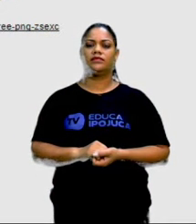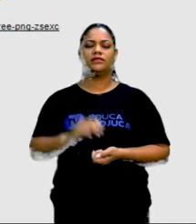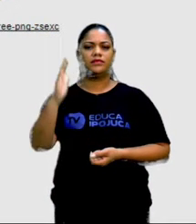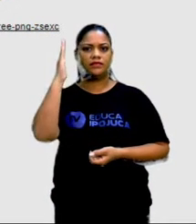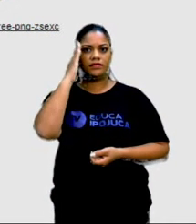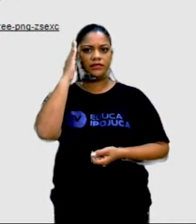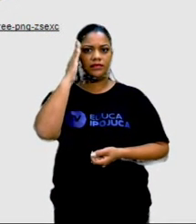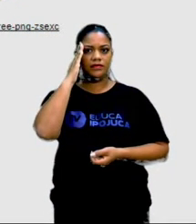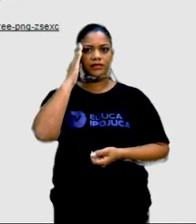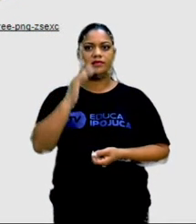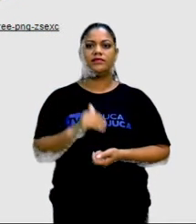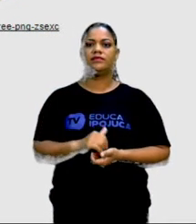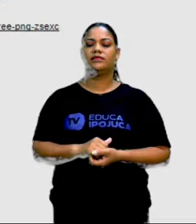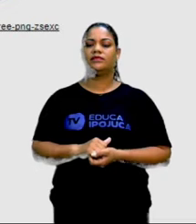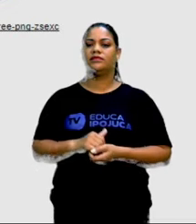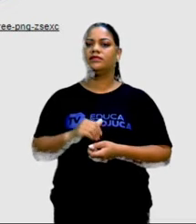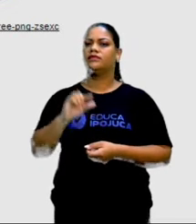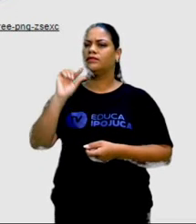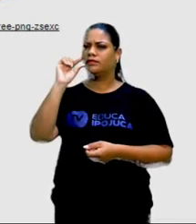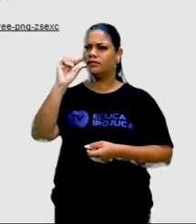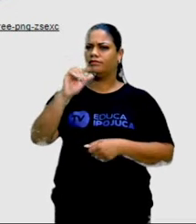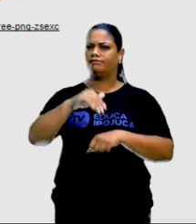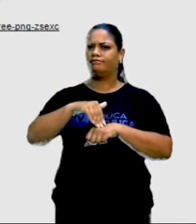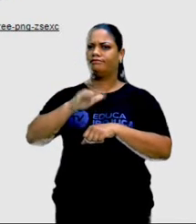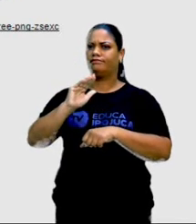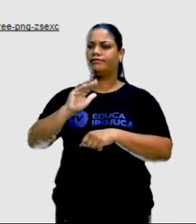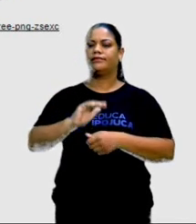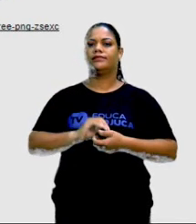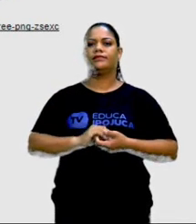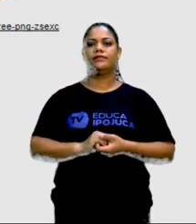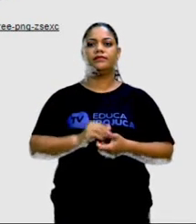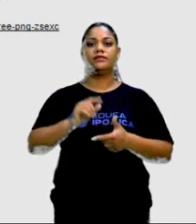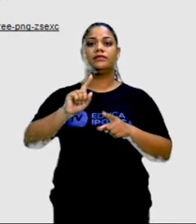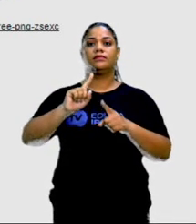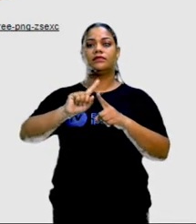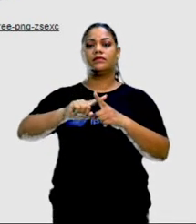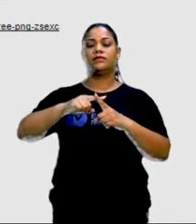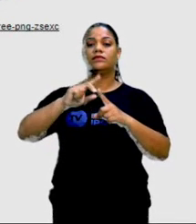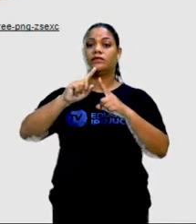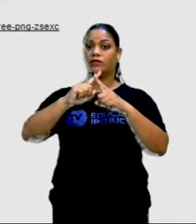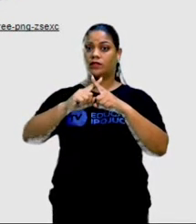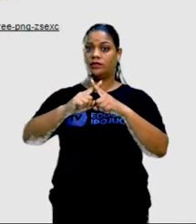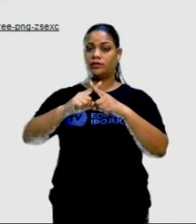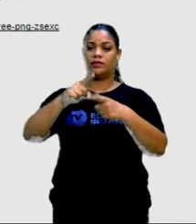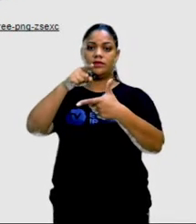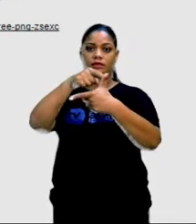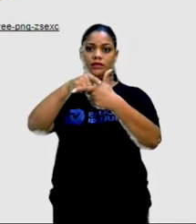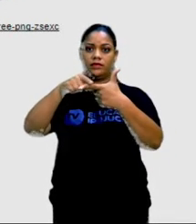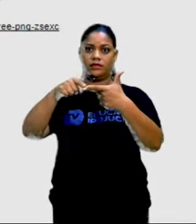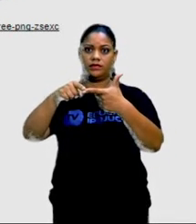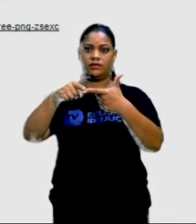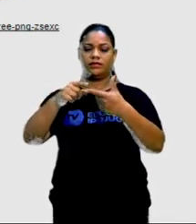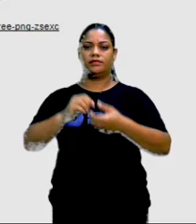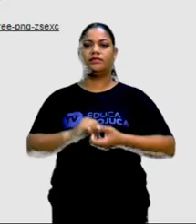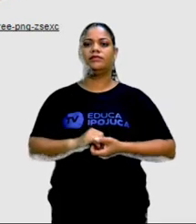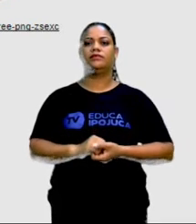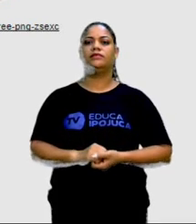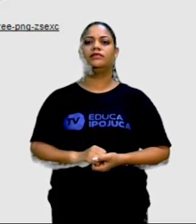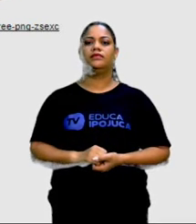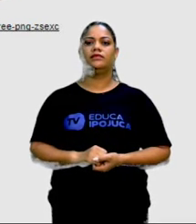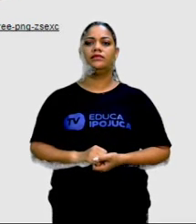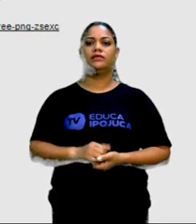Vamos entender mais um pouco sobre a relação, multiplicação e divisão. Veja aqui que eu trouxe,